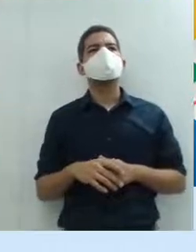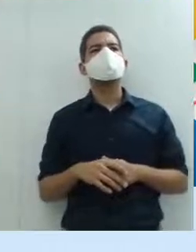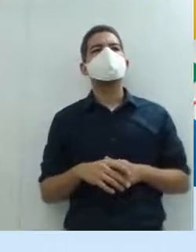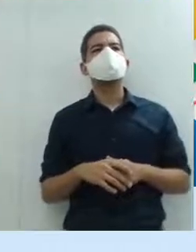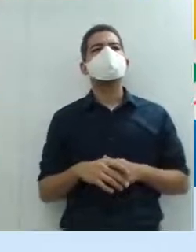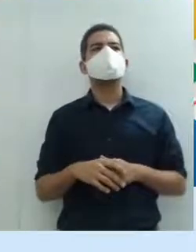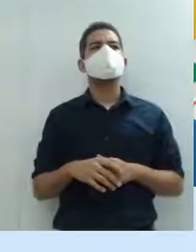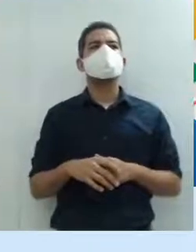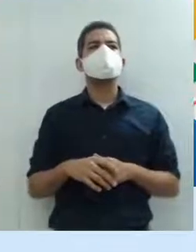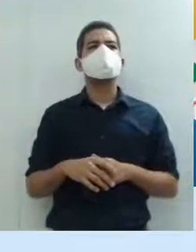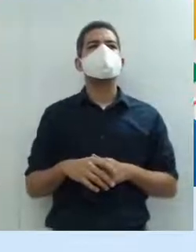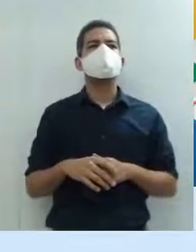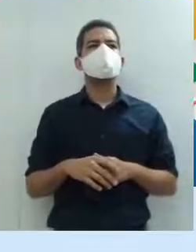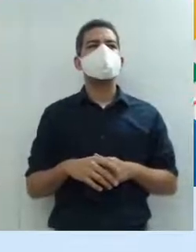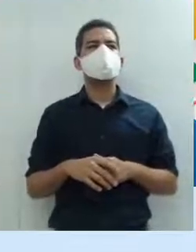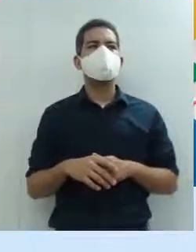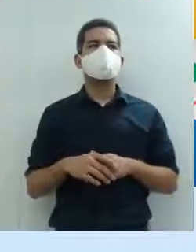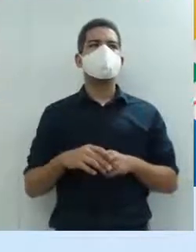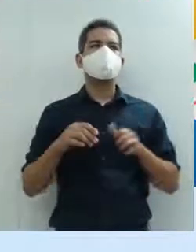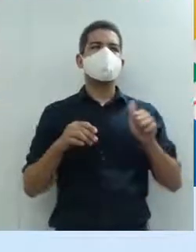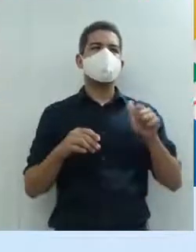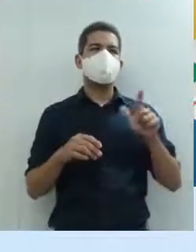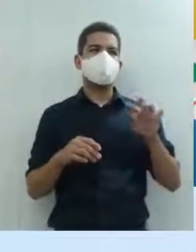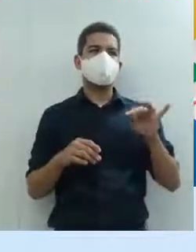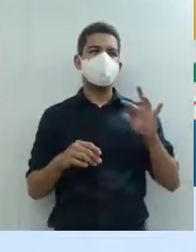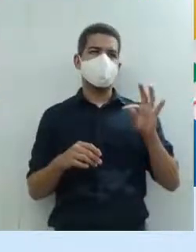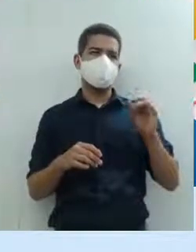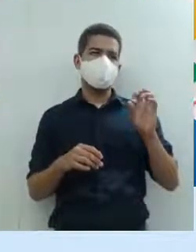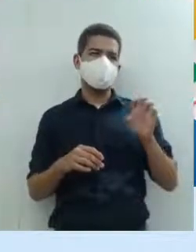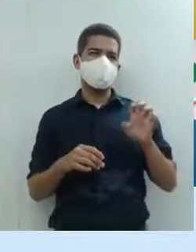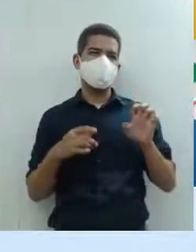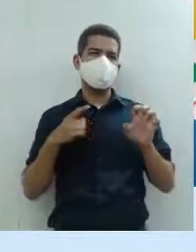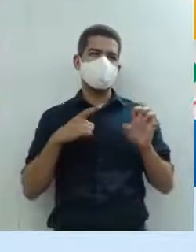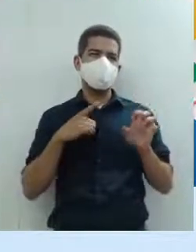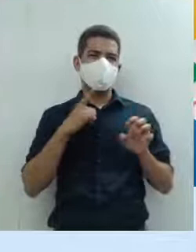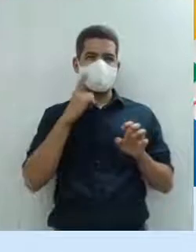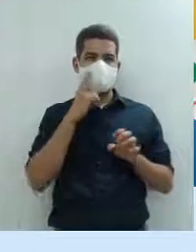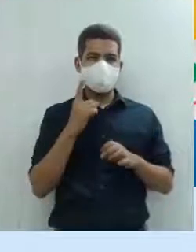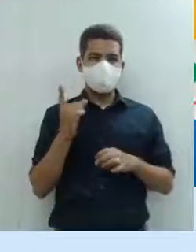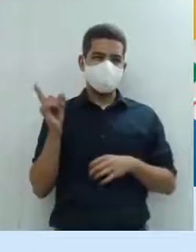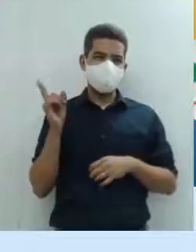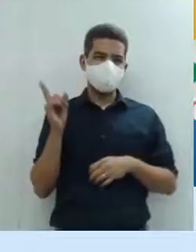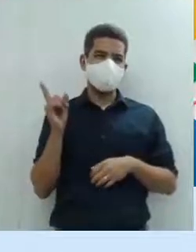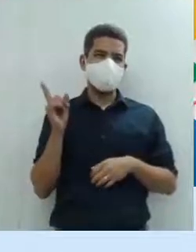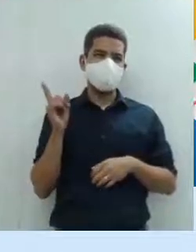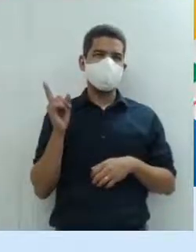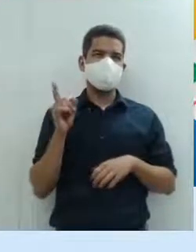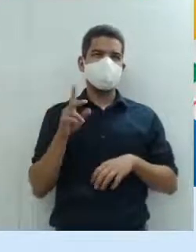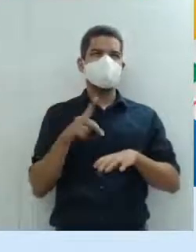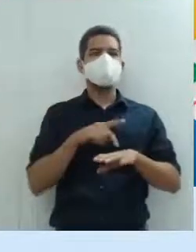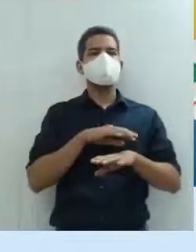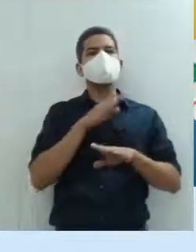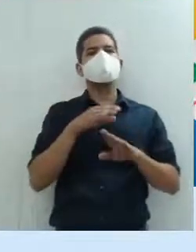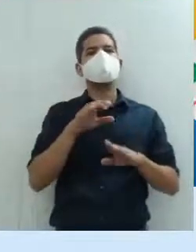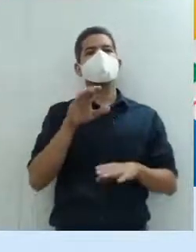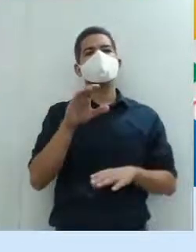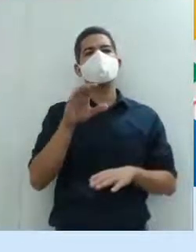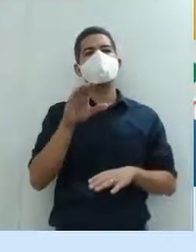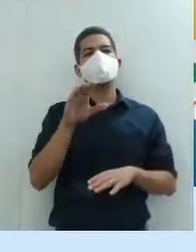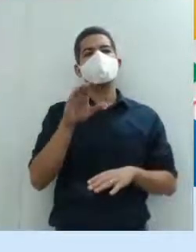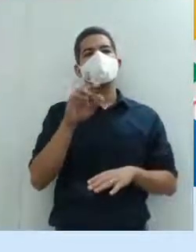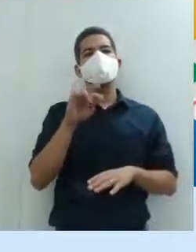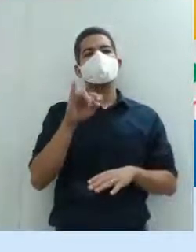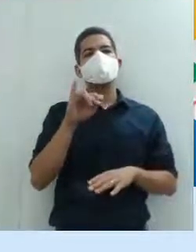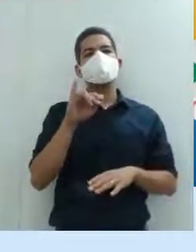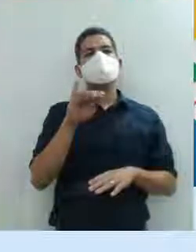terceiro fator... Opa, desculpa, volta na altitude. Ó, perceba, aqui eu tenho o Monte Chimborazo, lá na América do